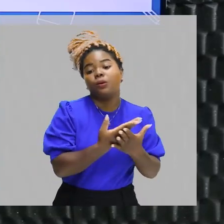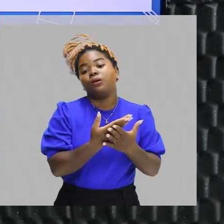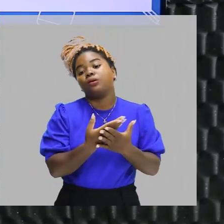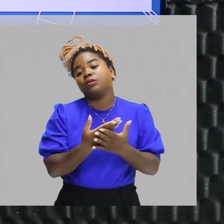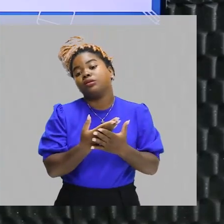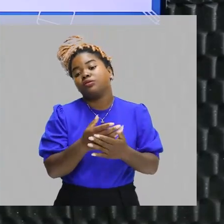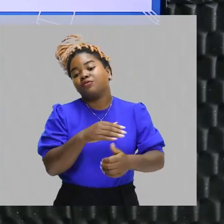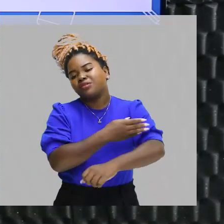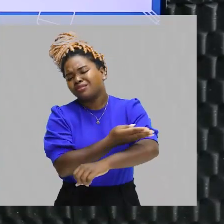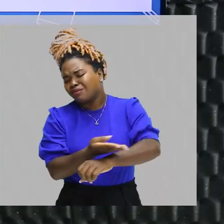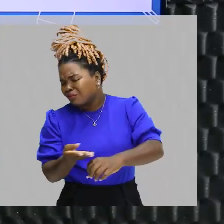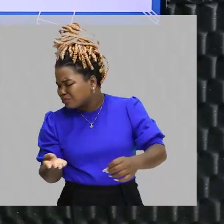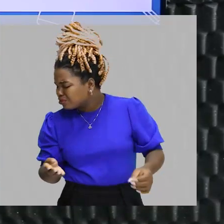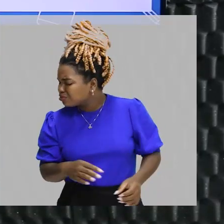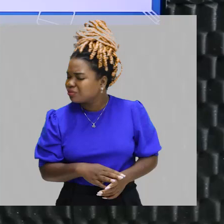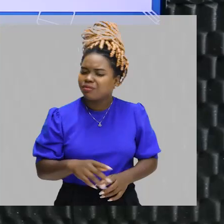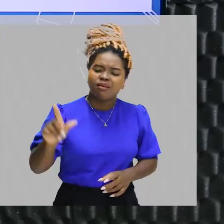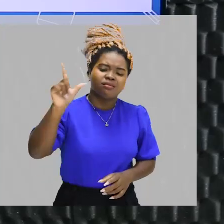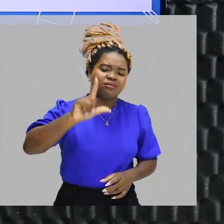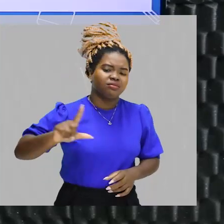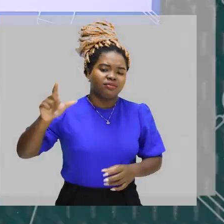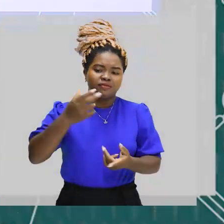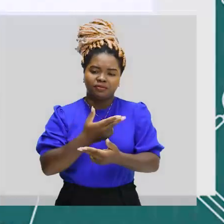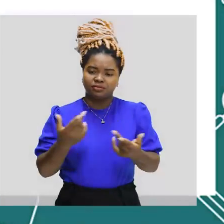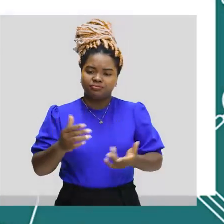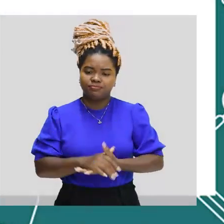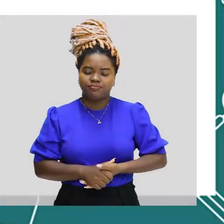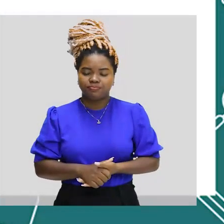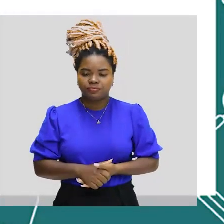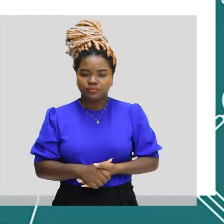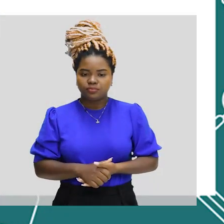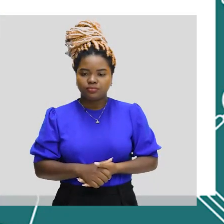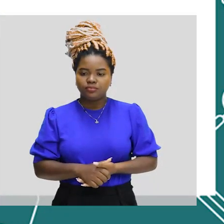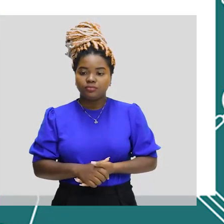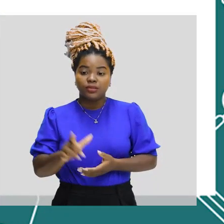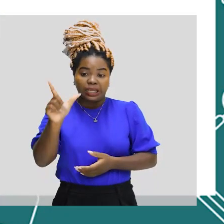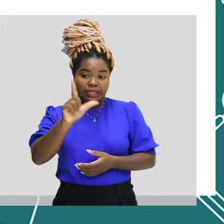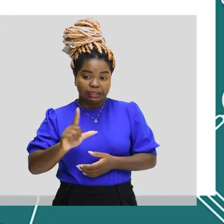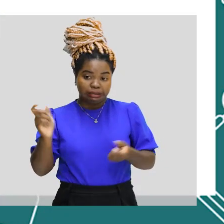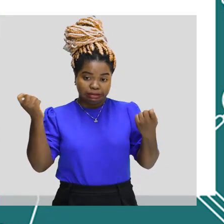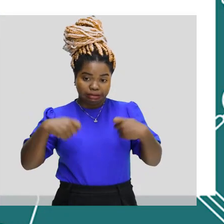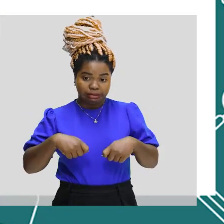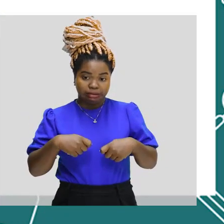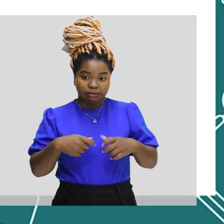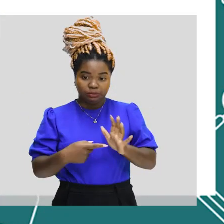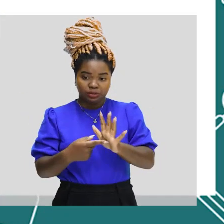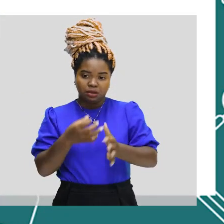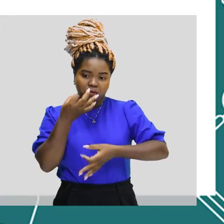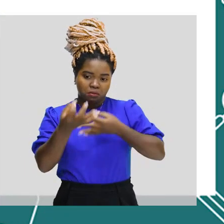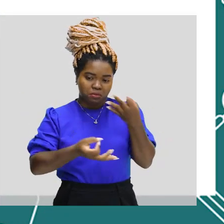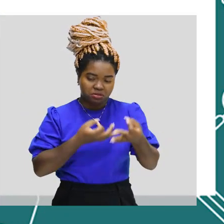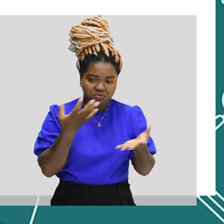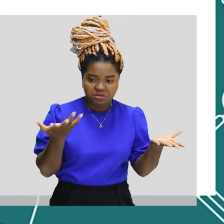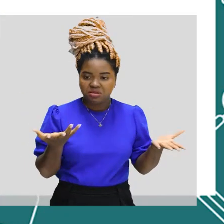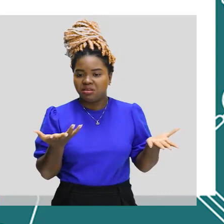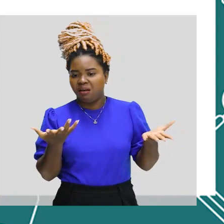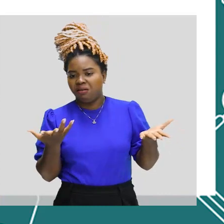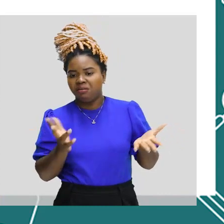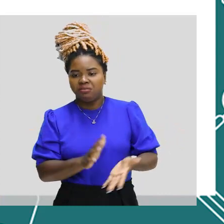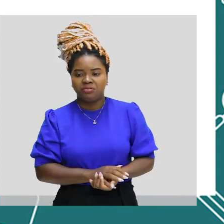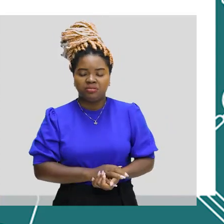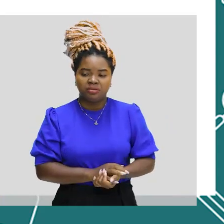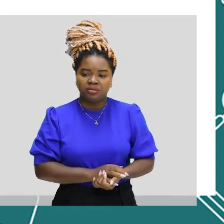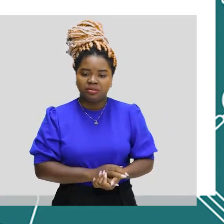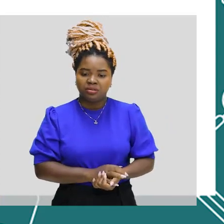literatura, barroco, romantismo, realismo, parnasianismo, entre outras coisas. A literatura ela pode expressar opiniões, mas ela pode chocar também. A